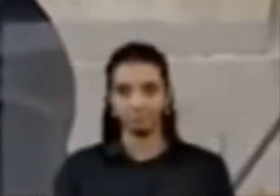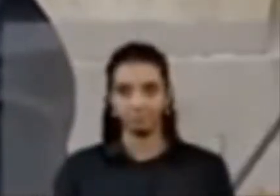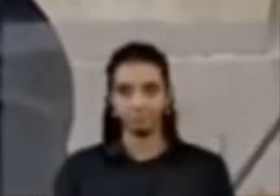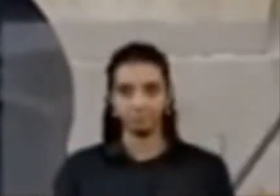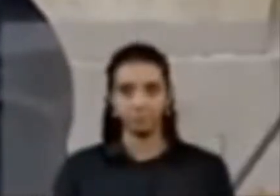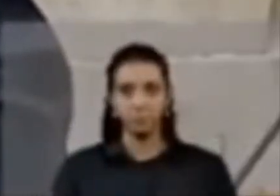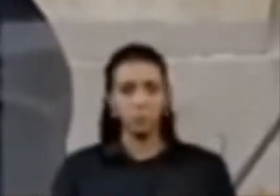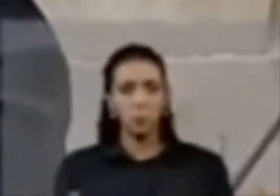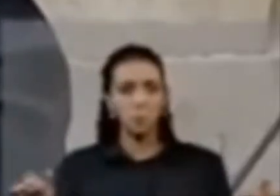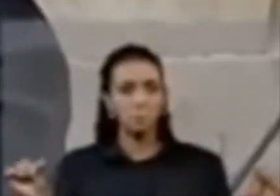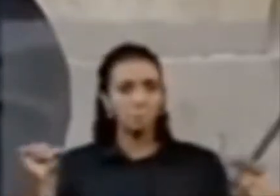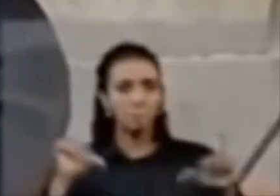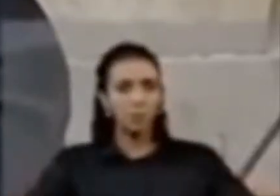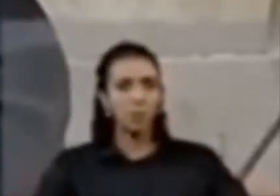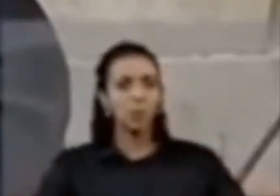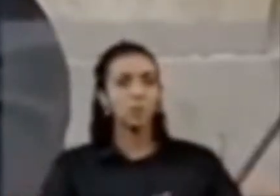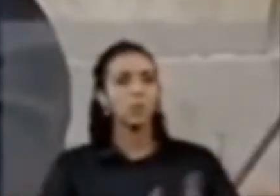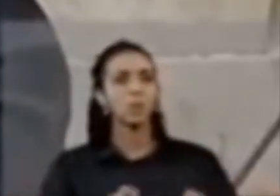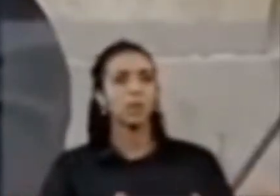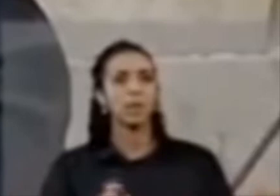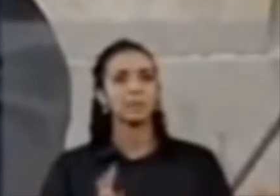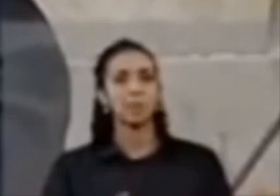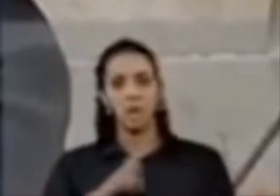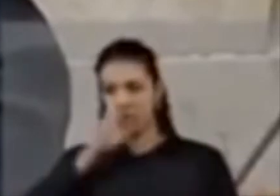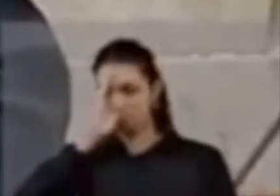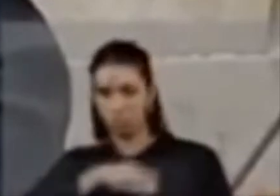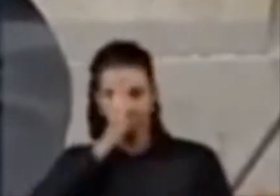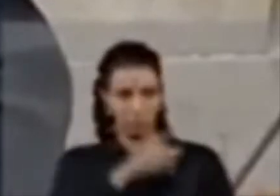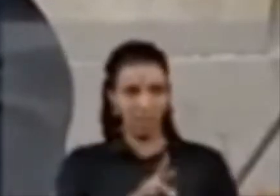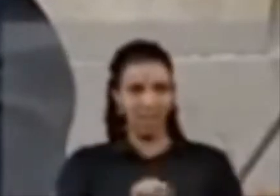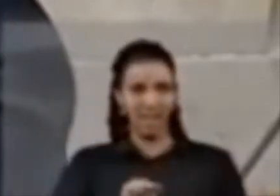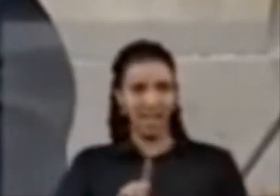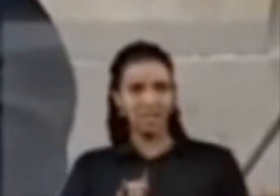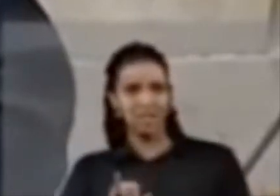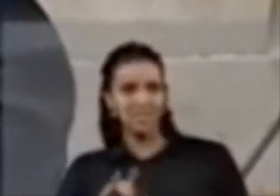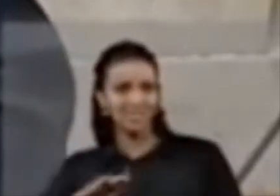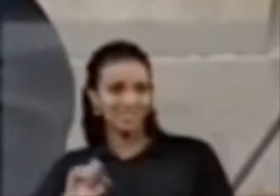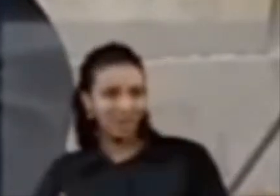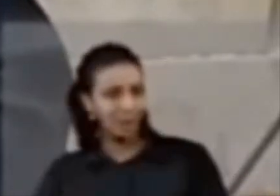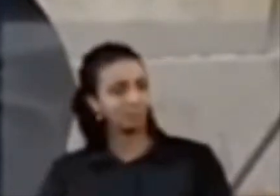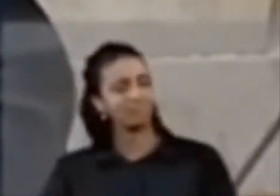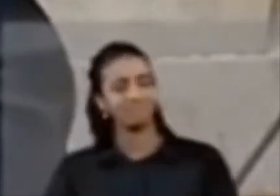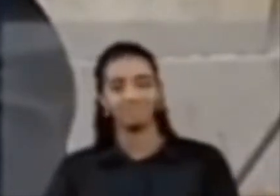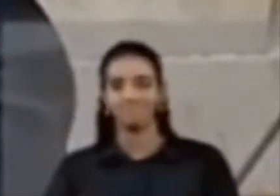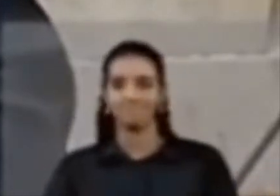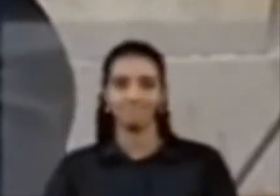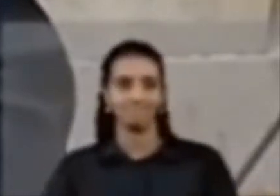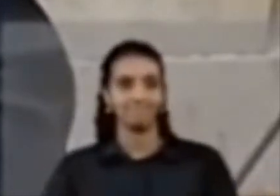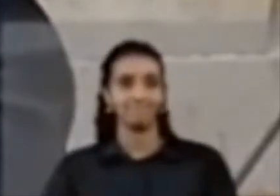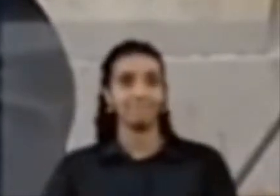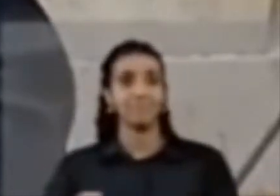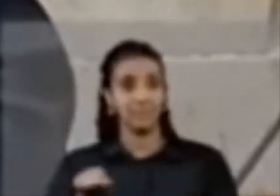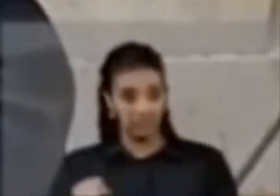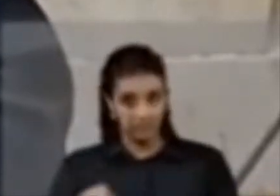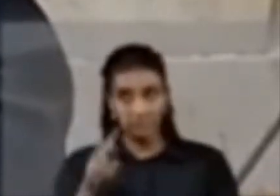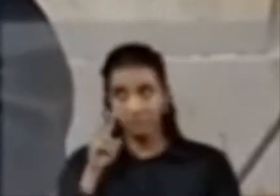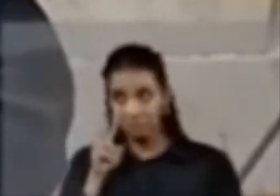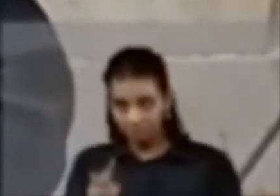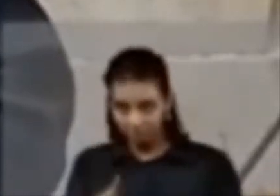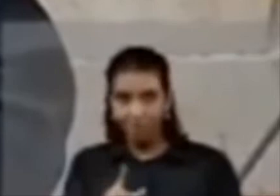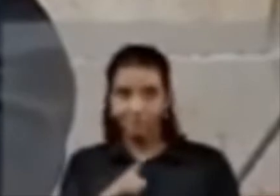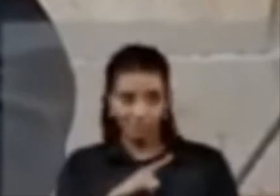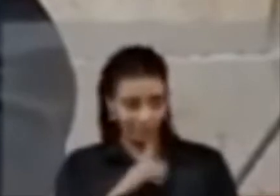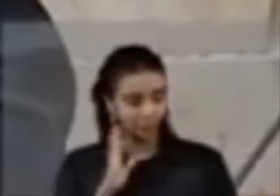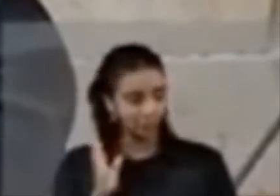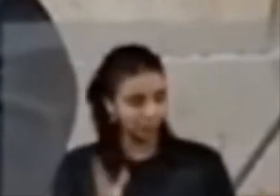para a democracia que o da radicalização. Quando esse ambiente se instala, e nós já o estamos